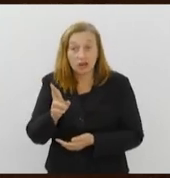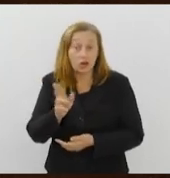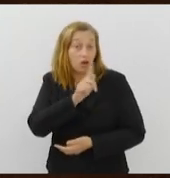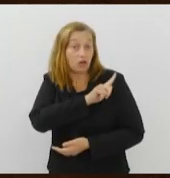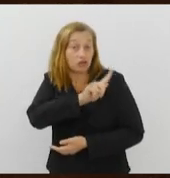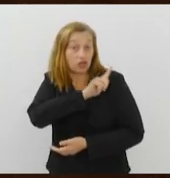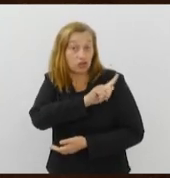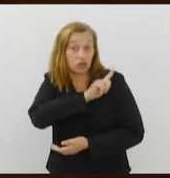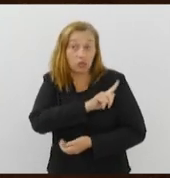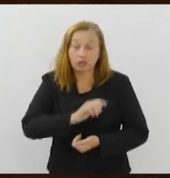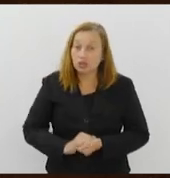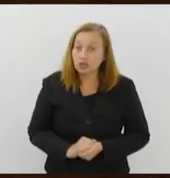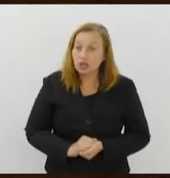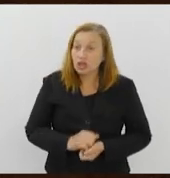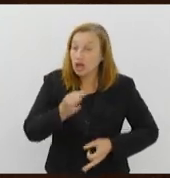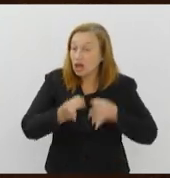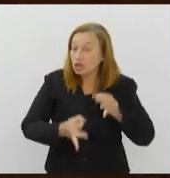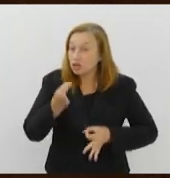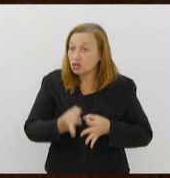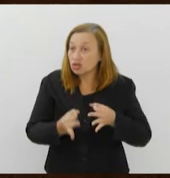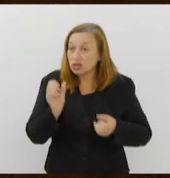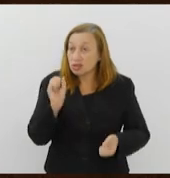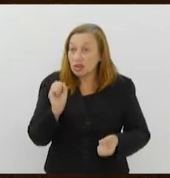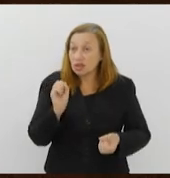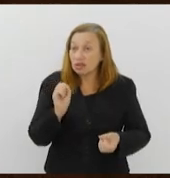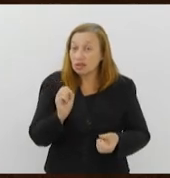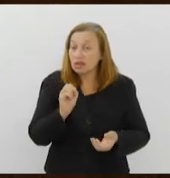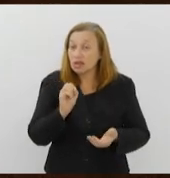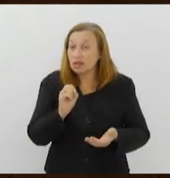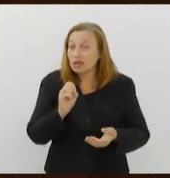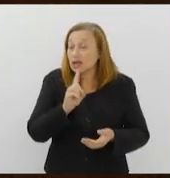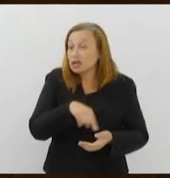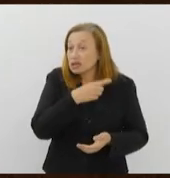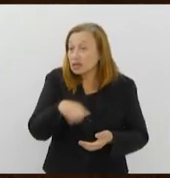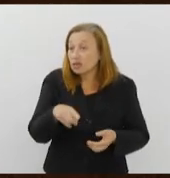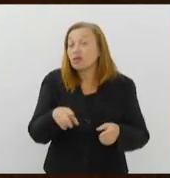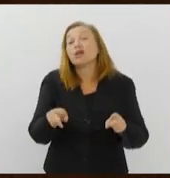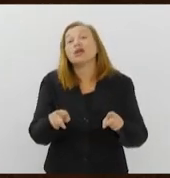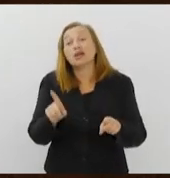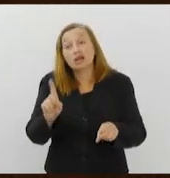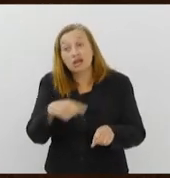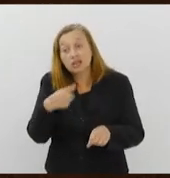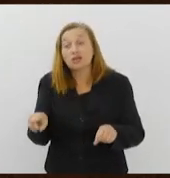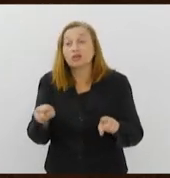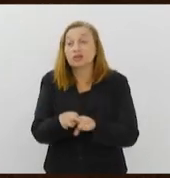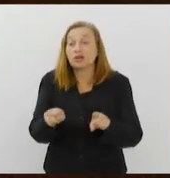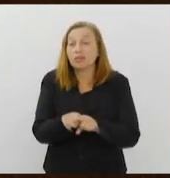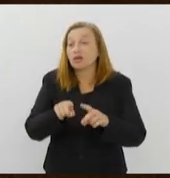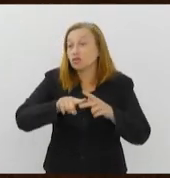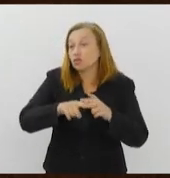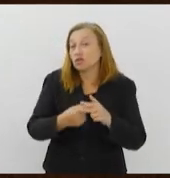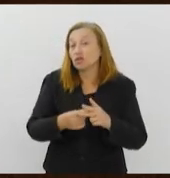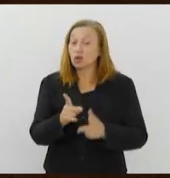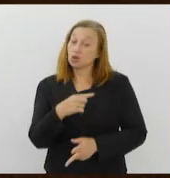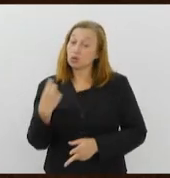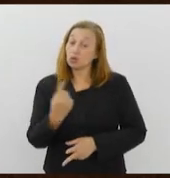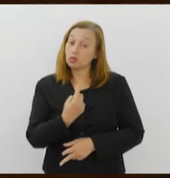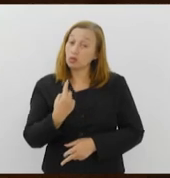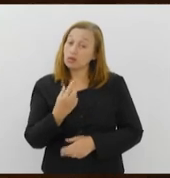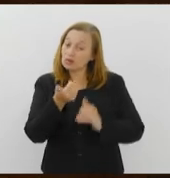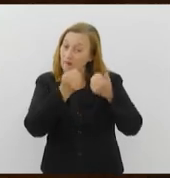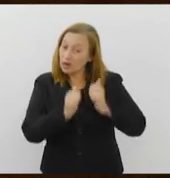gestores. A Justiça suspendeu e suspendeu essas melhorias. Na nossa avaliação está equivocado.